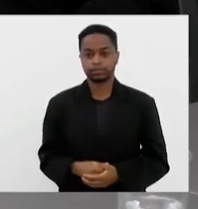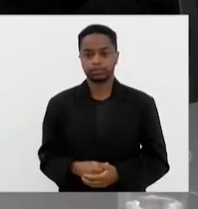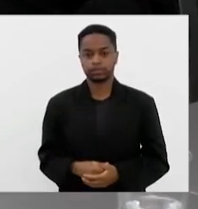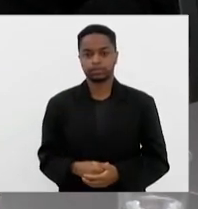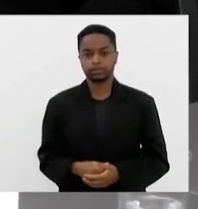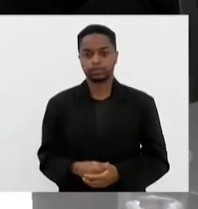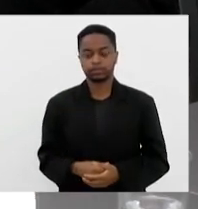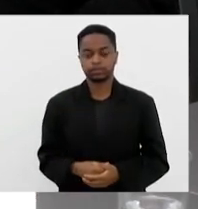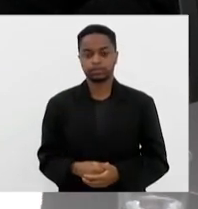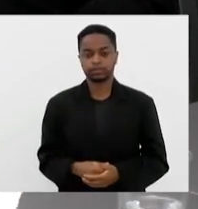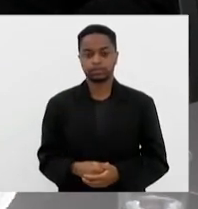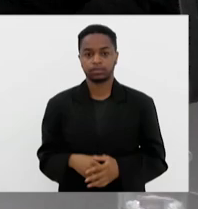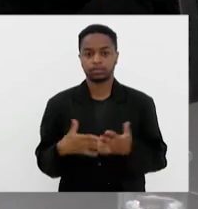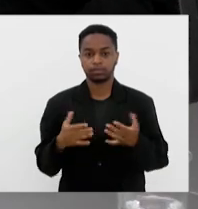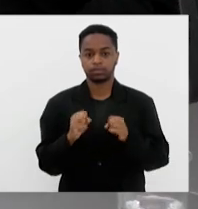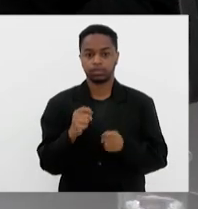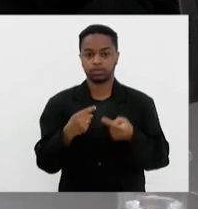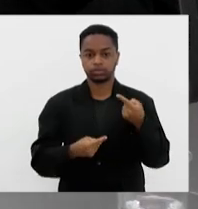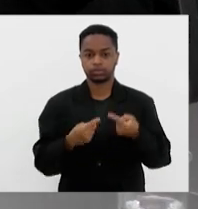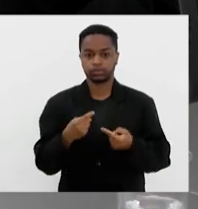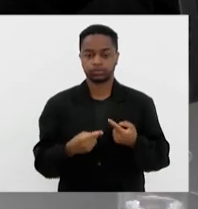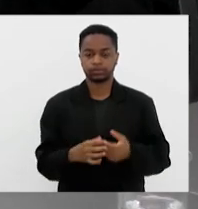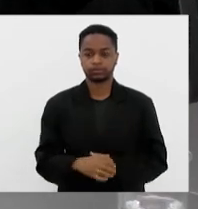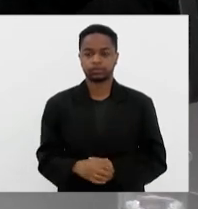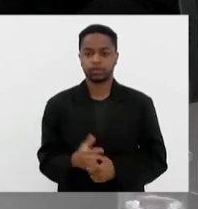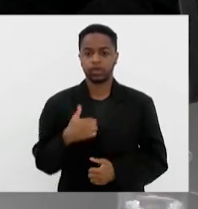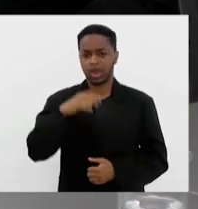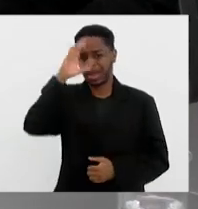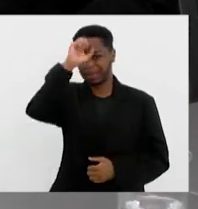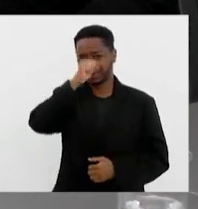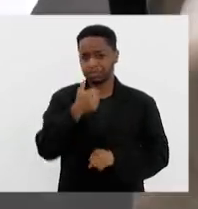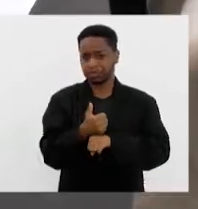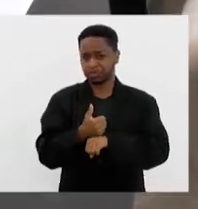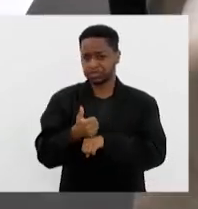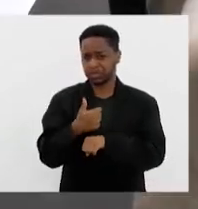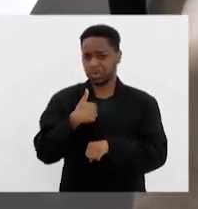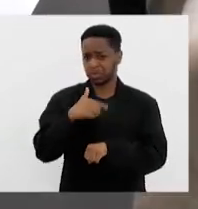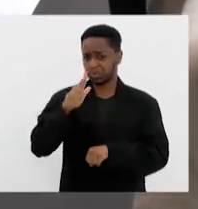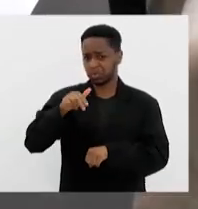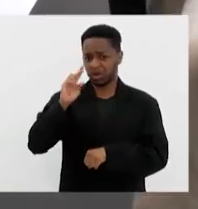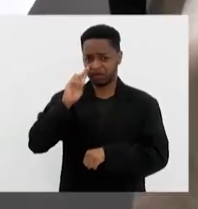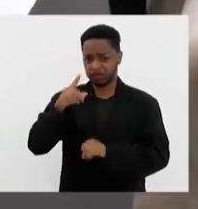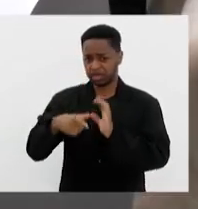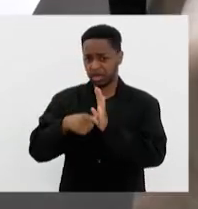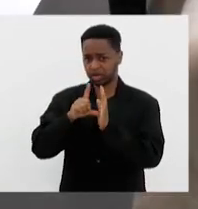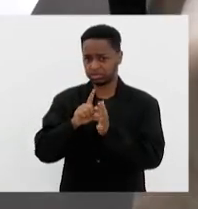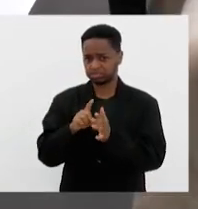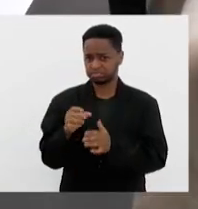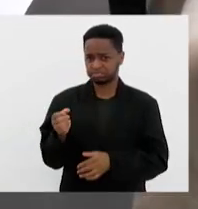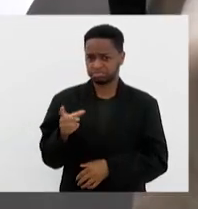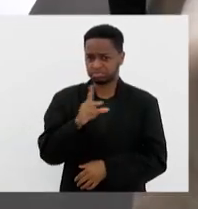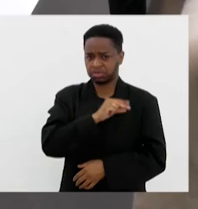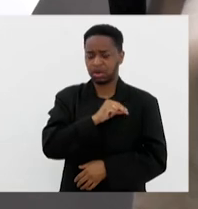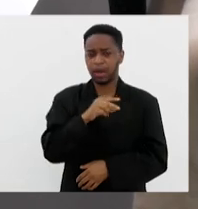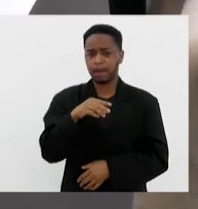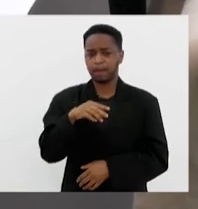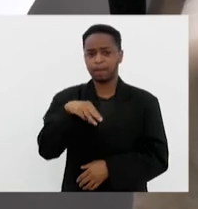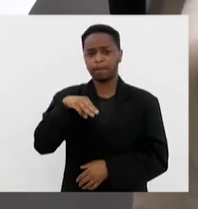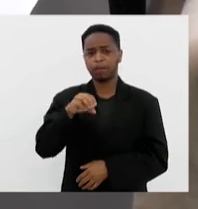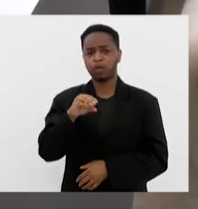Nesse sentido, em discussão. Aprendi uma profissão hoje que eu não conhecia. Você era moço de convés.